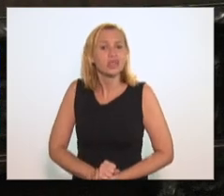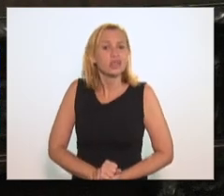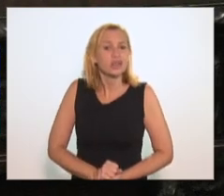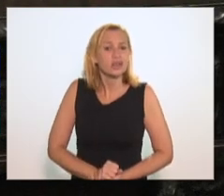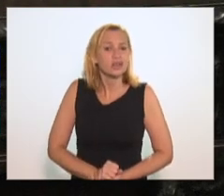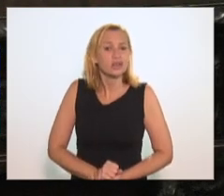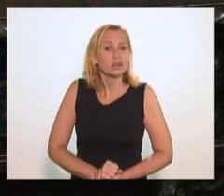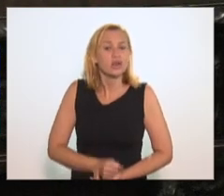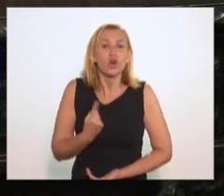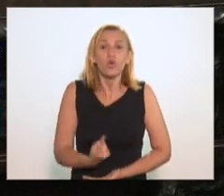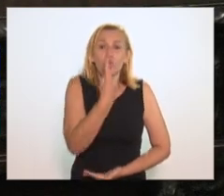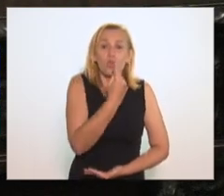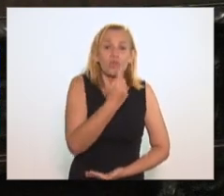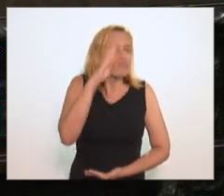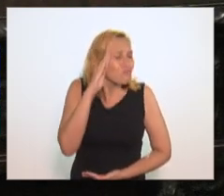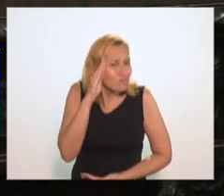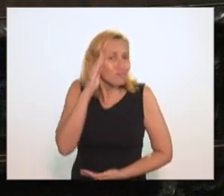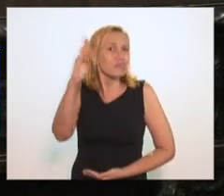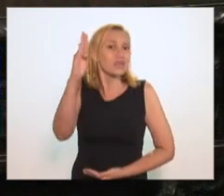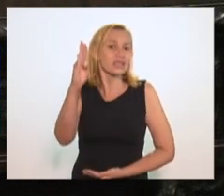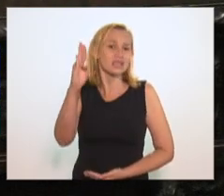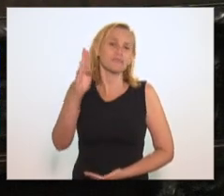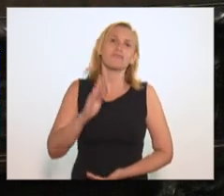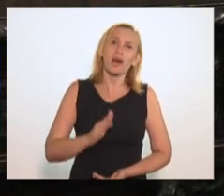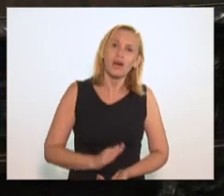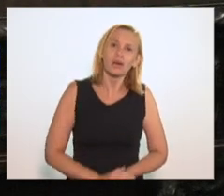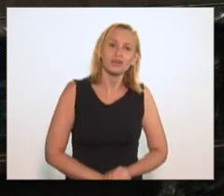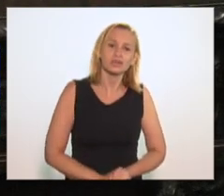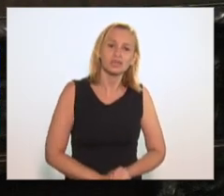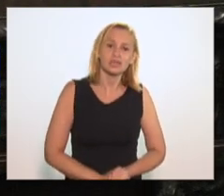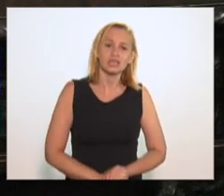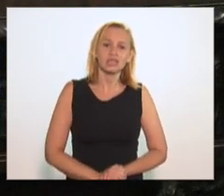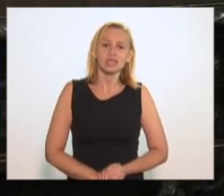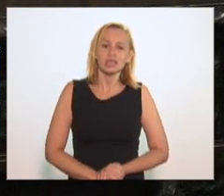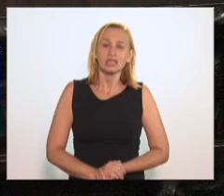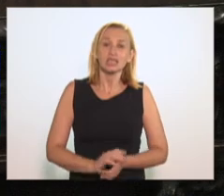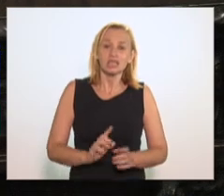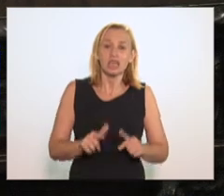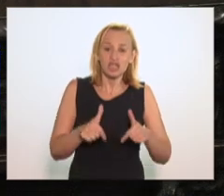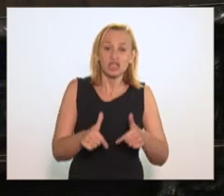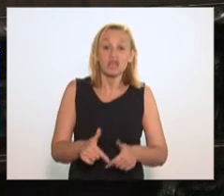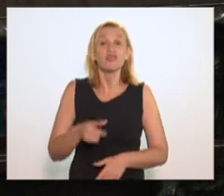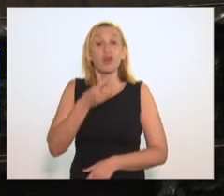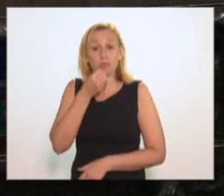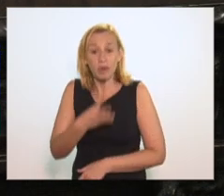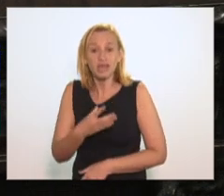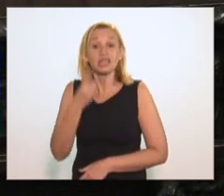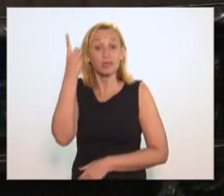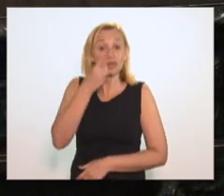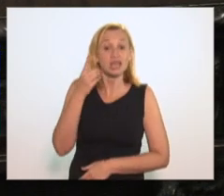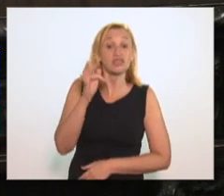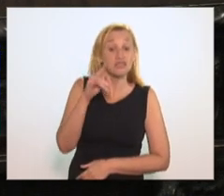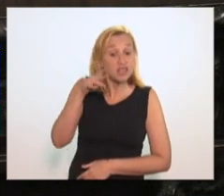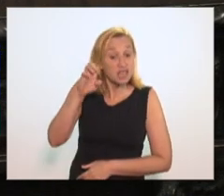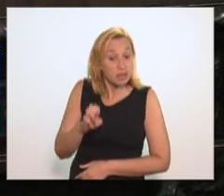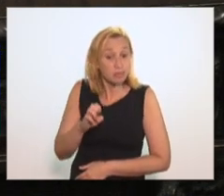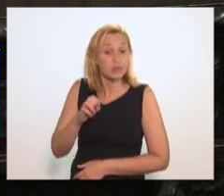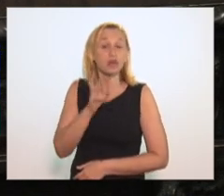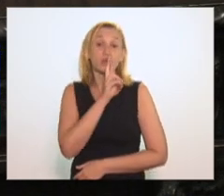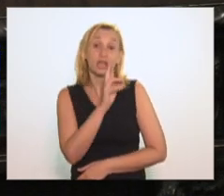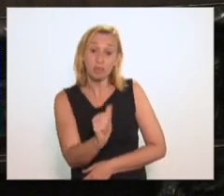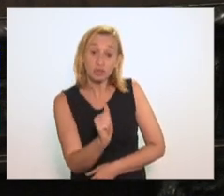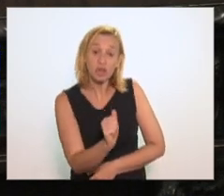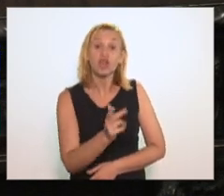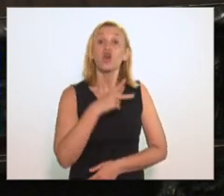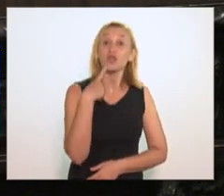dos pontos centrais mas não o principal disse bem o deputado Felipe Peixoto deputado Rodrigo Amorim quando ele